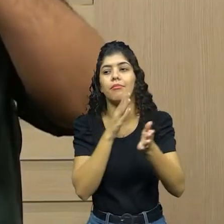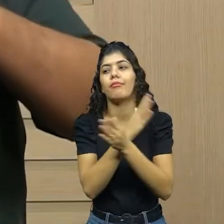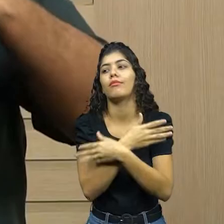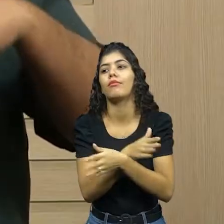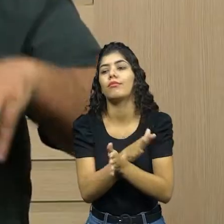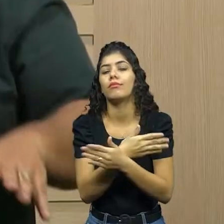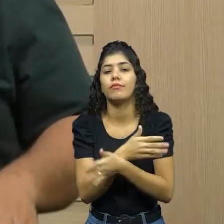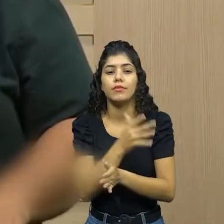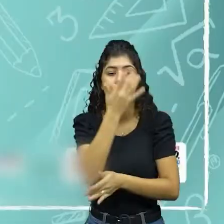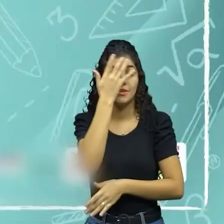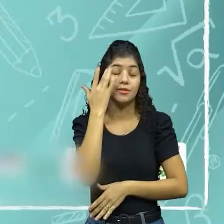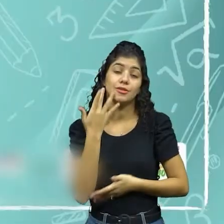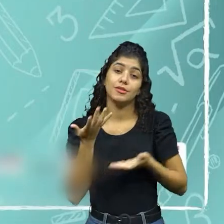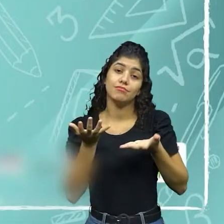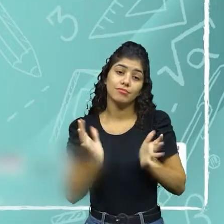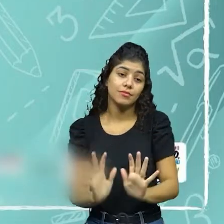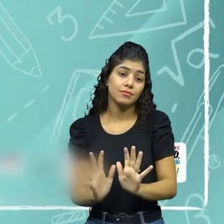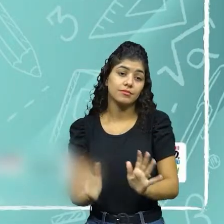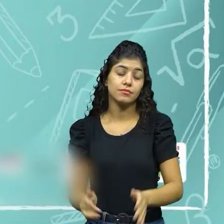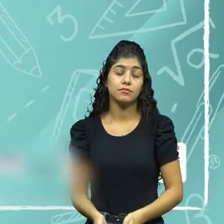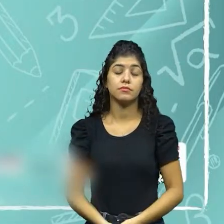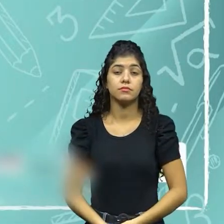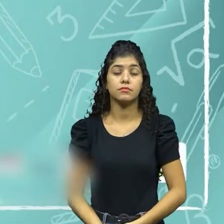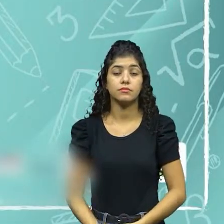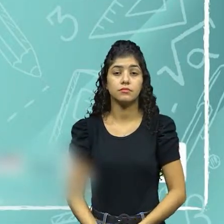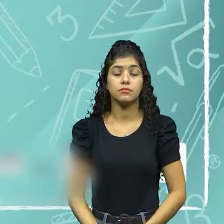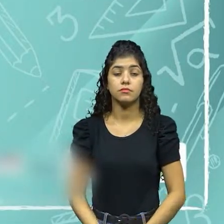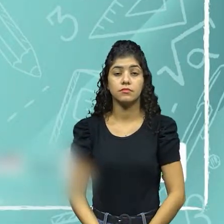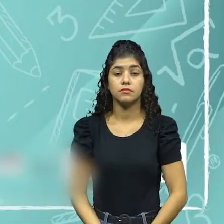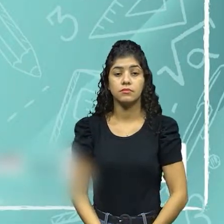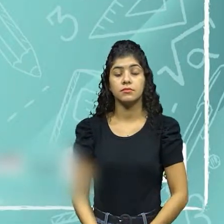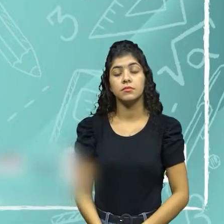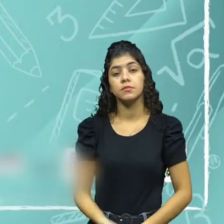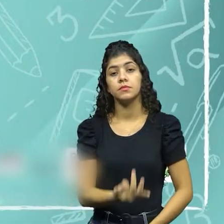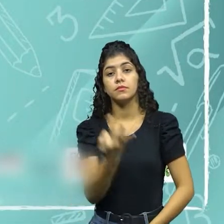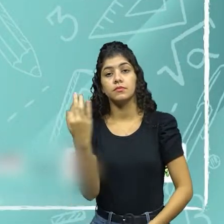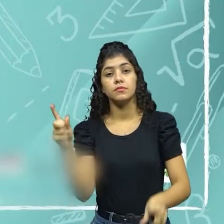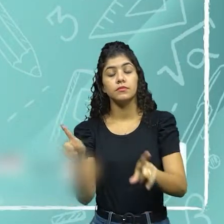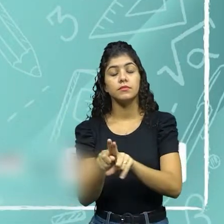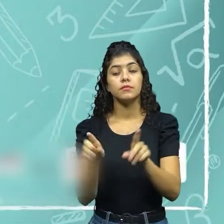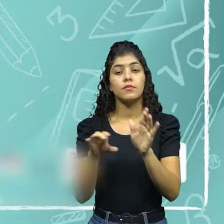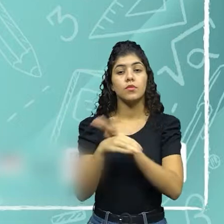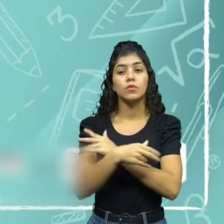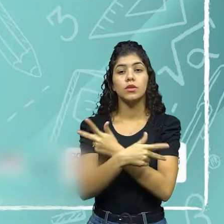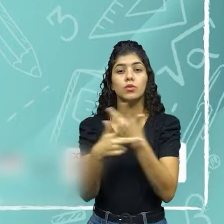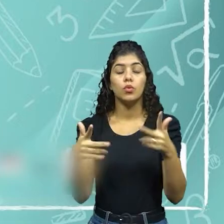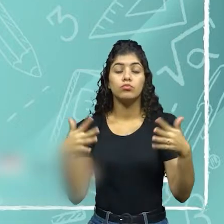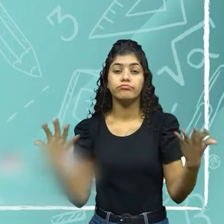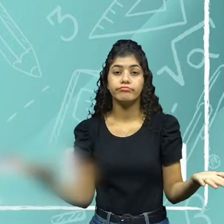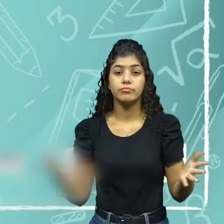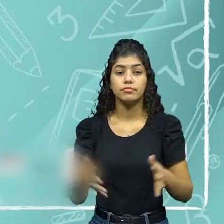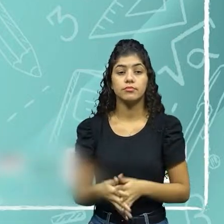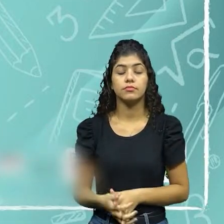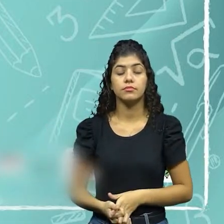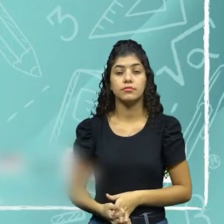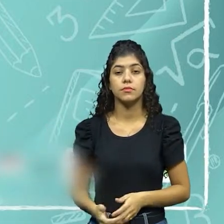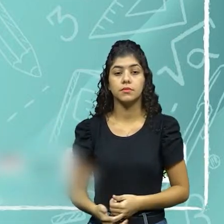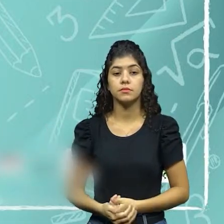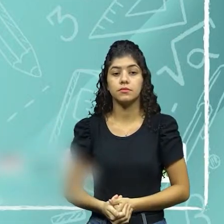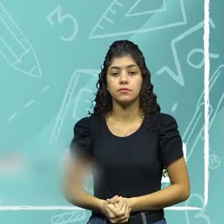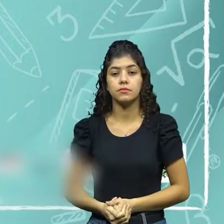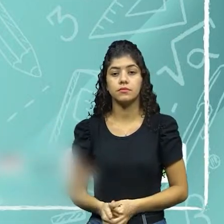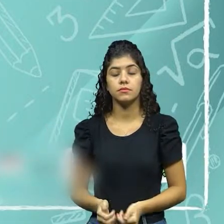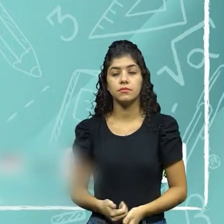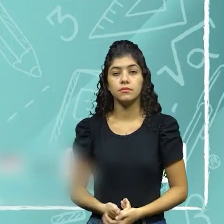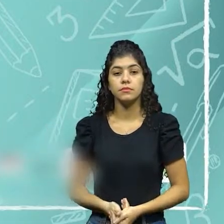que não é o meu mercado. Agora, quais são os outros conceitos de marketing, tá bom?